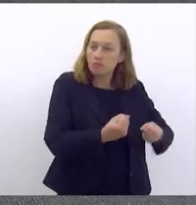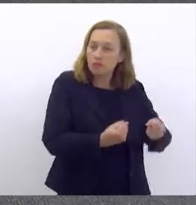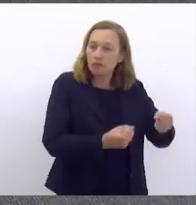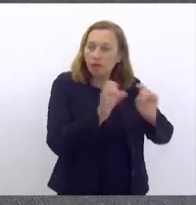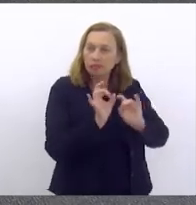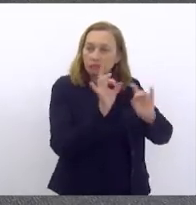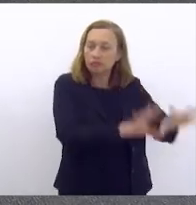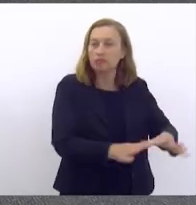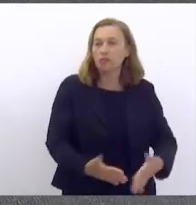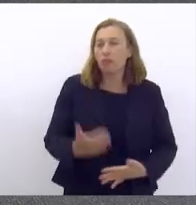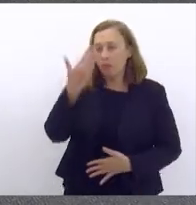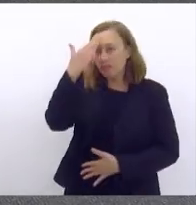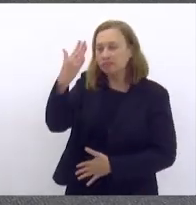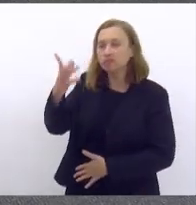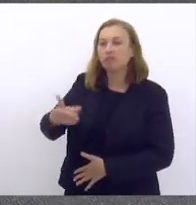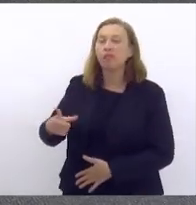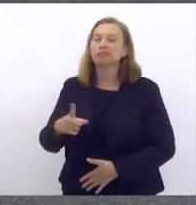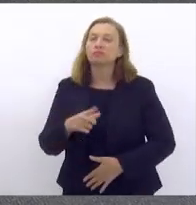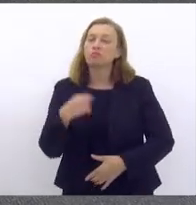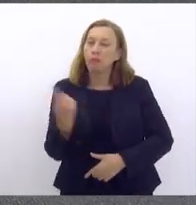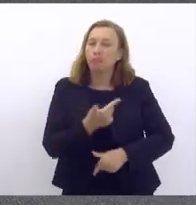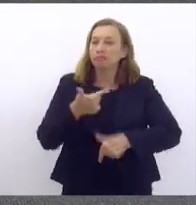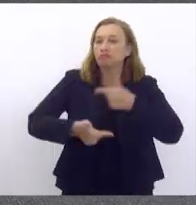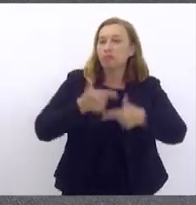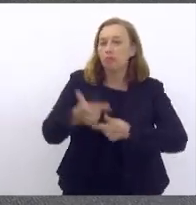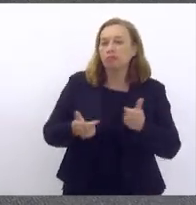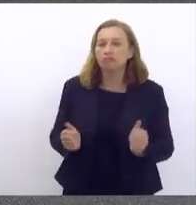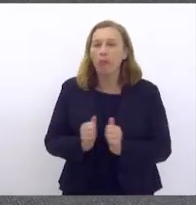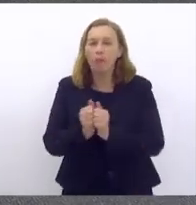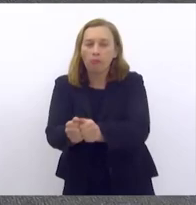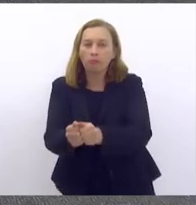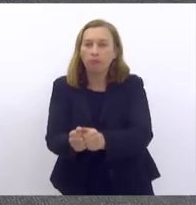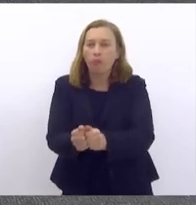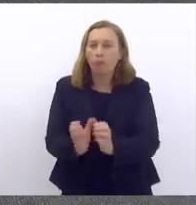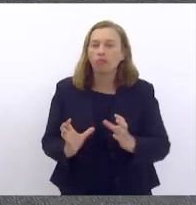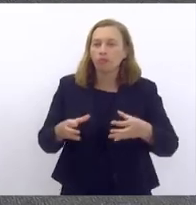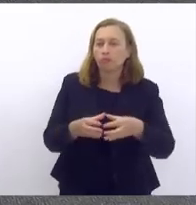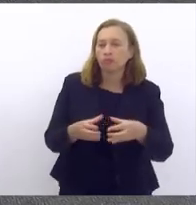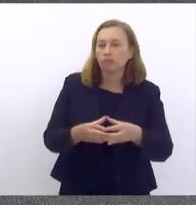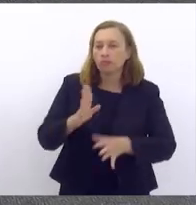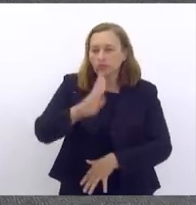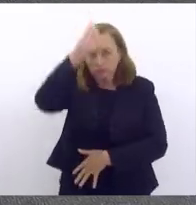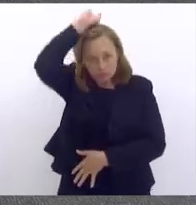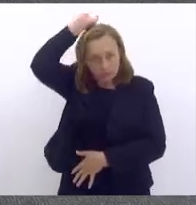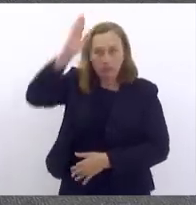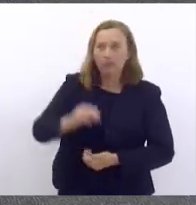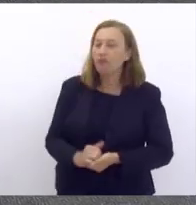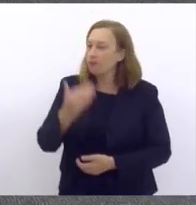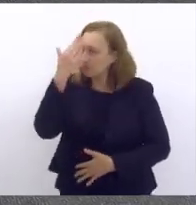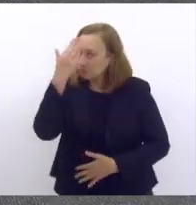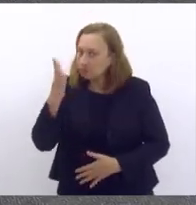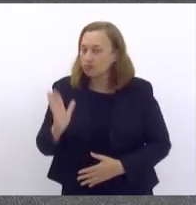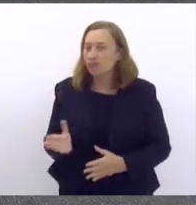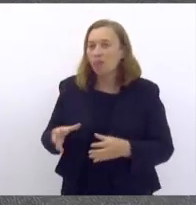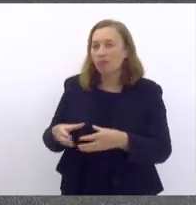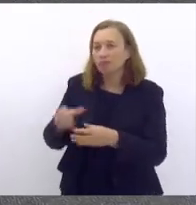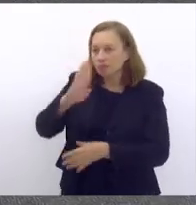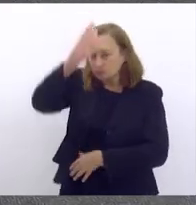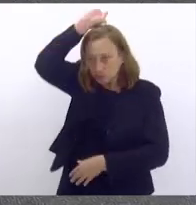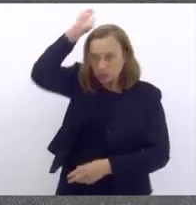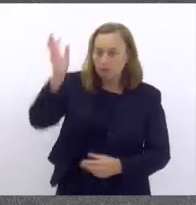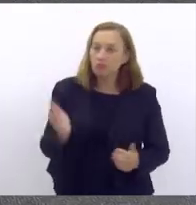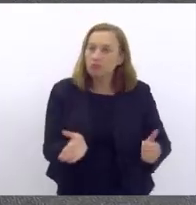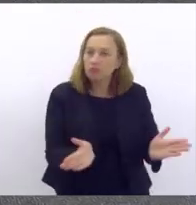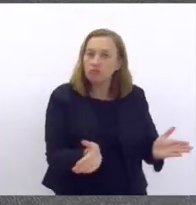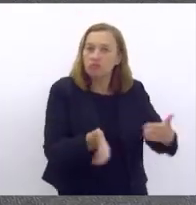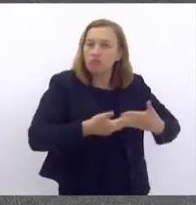nosso trabalho junto ao bombeiro, e aí eu agradeço ao comandante-geral do bombeiro, que foi muito solícito, nós lacramos o depósito de Vargem